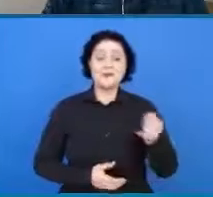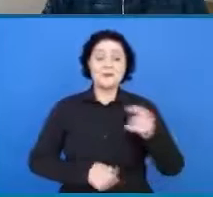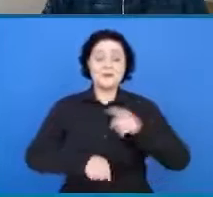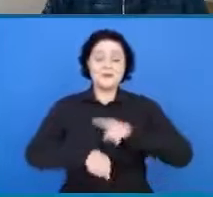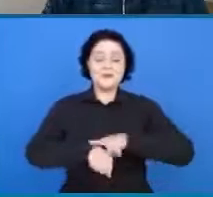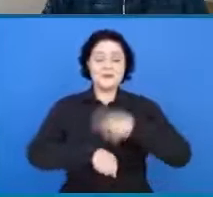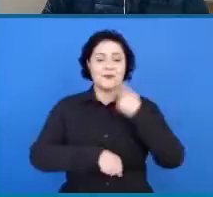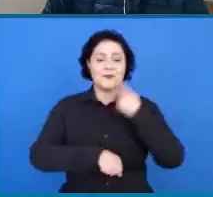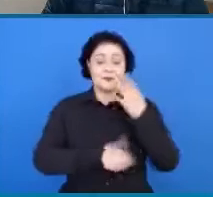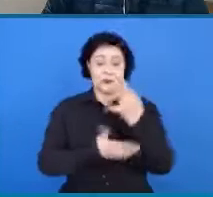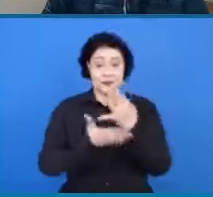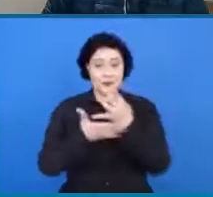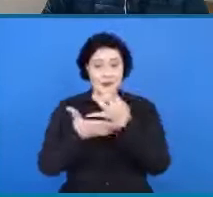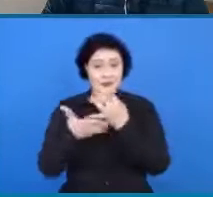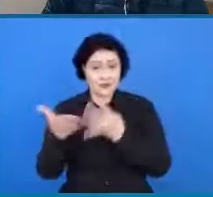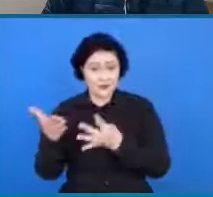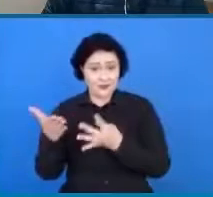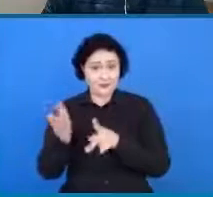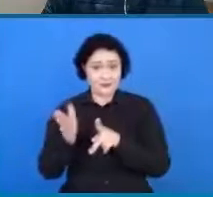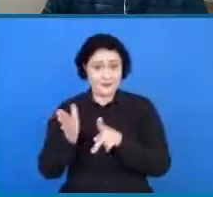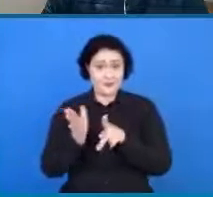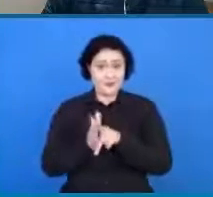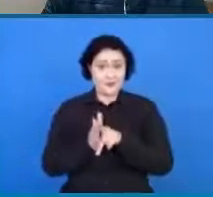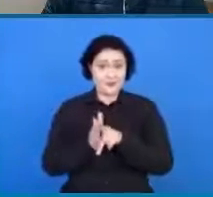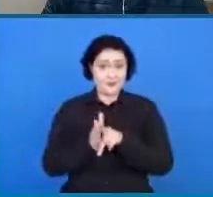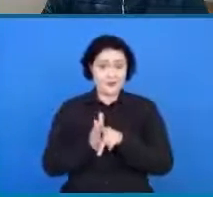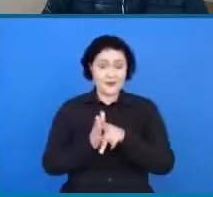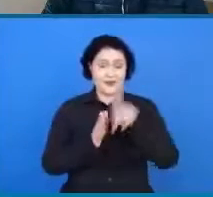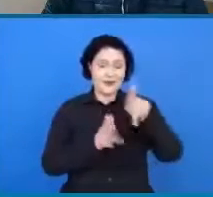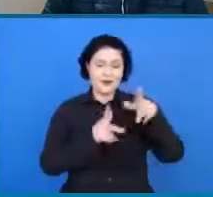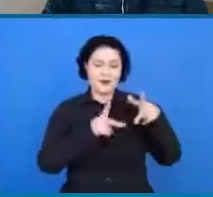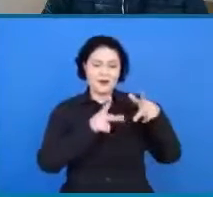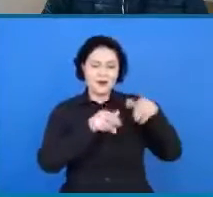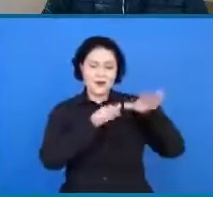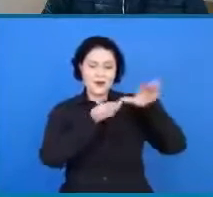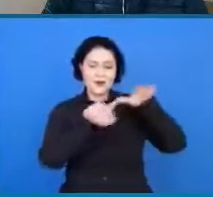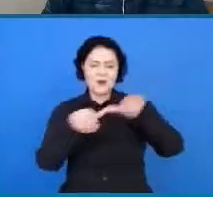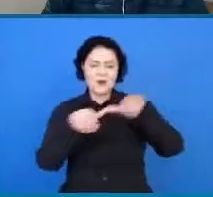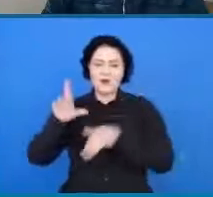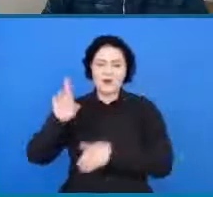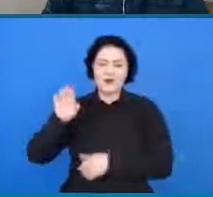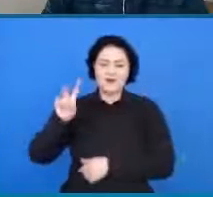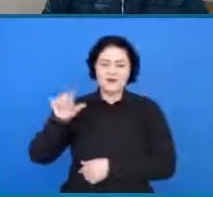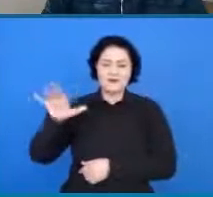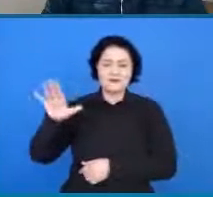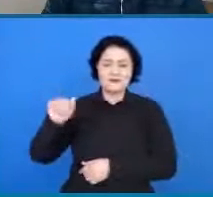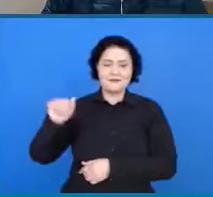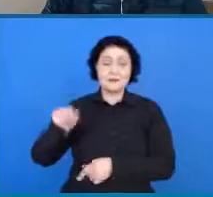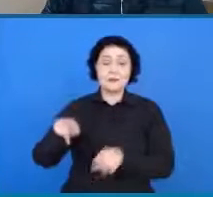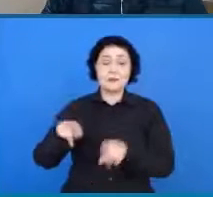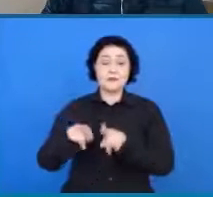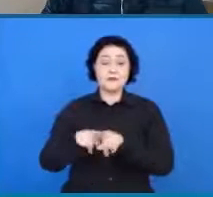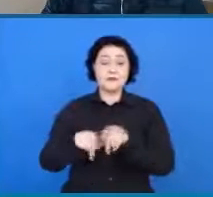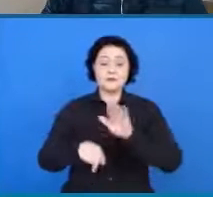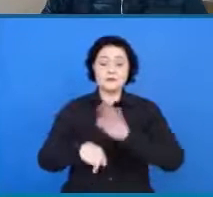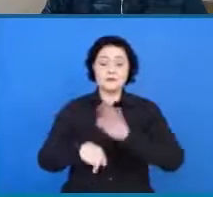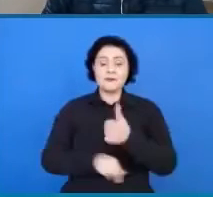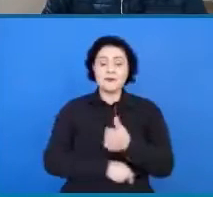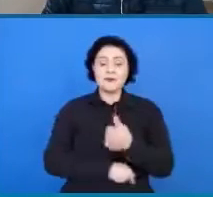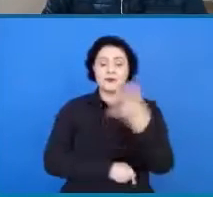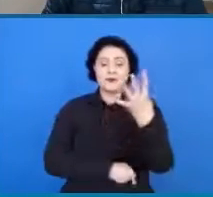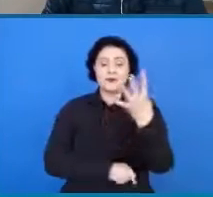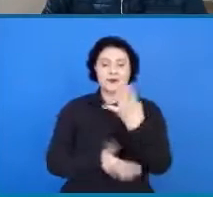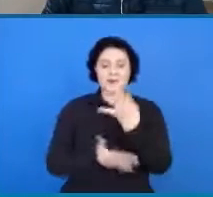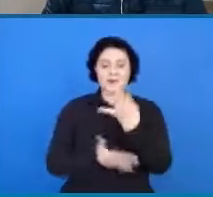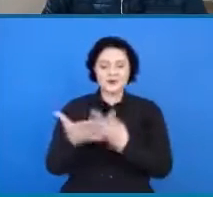este texto chamado feito revoada e mais 14 outros textos que são